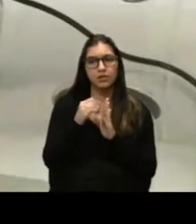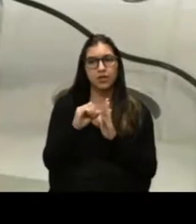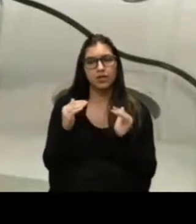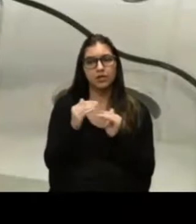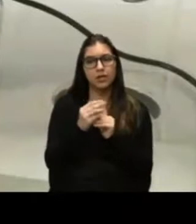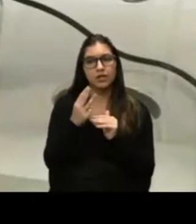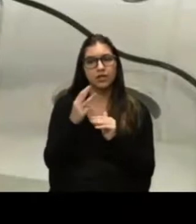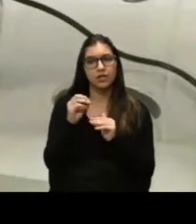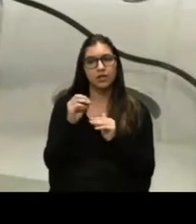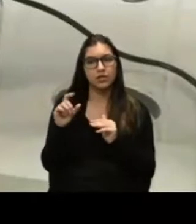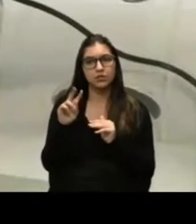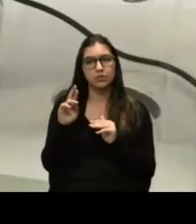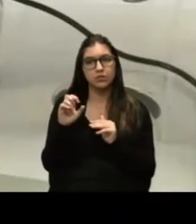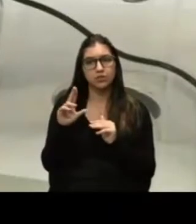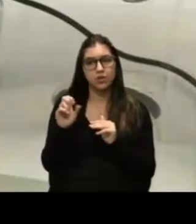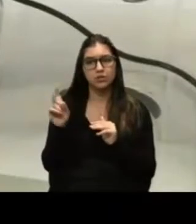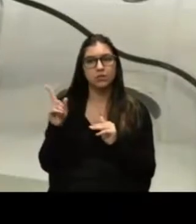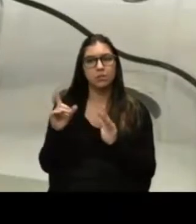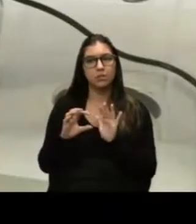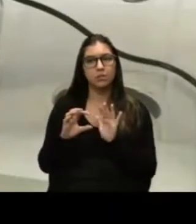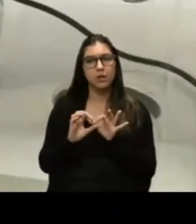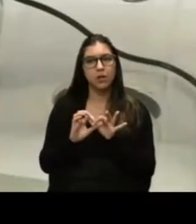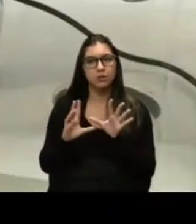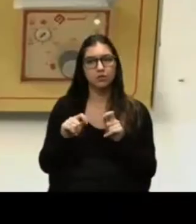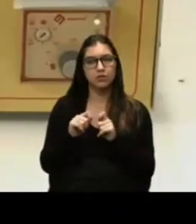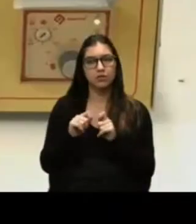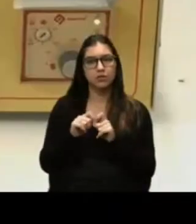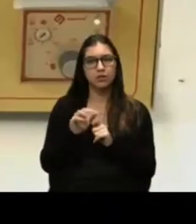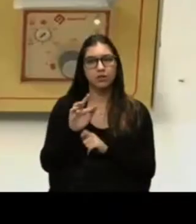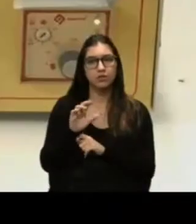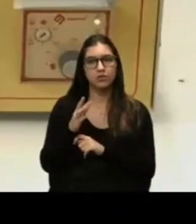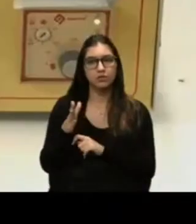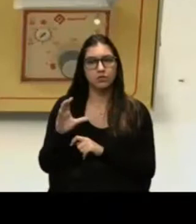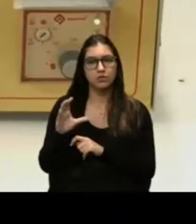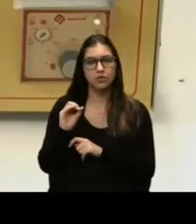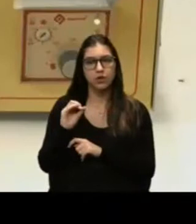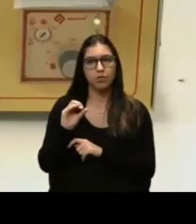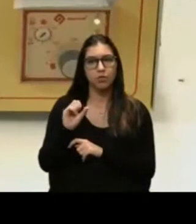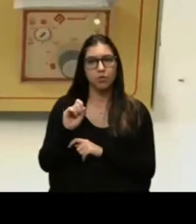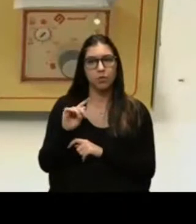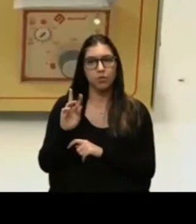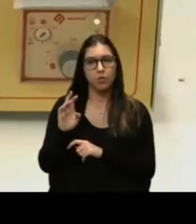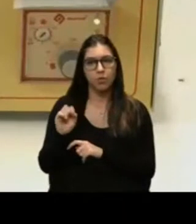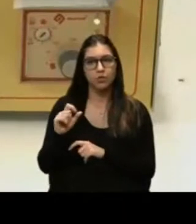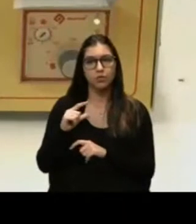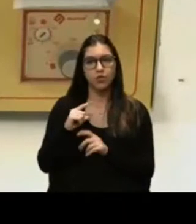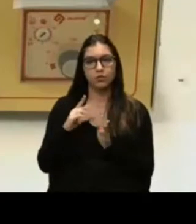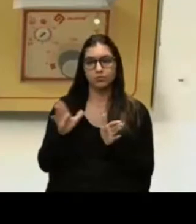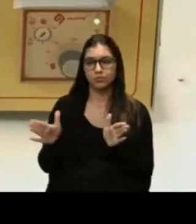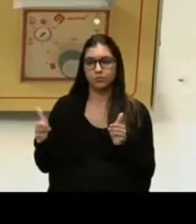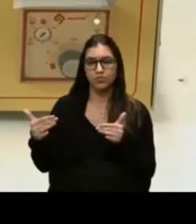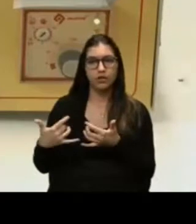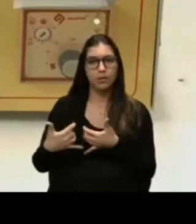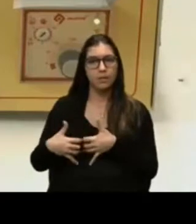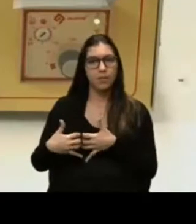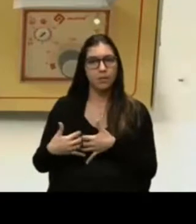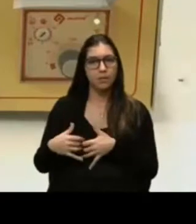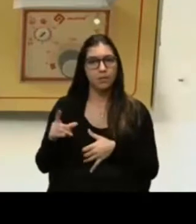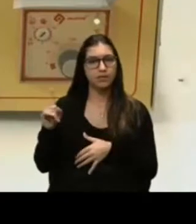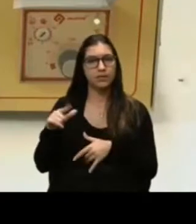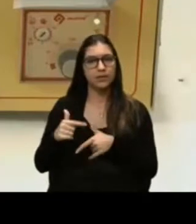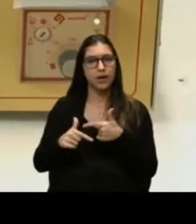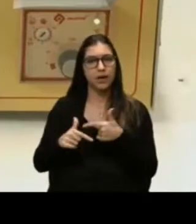a temperatura que permite nós determinarmos o ponto de fusão desses compostos. E nós temos a caixa de equipamento. Então, esse equipamento ele